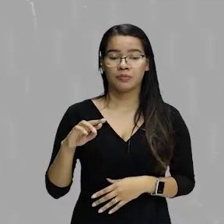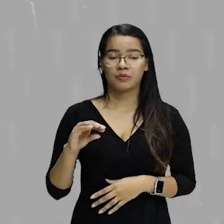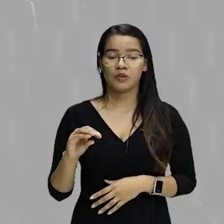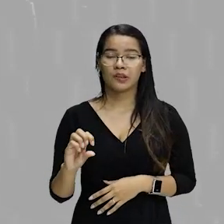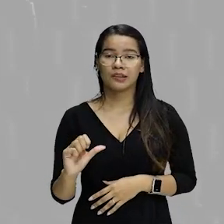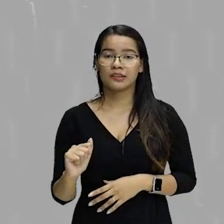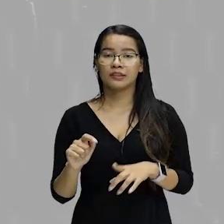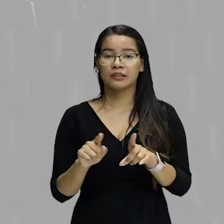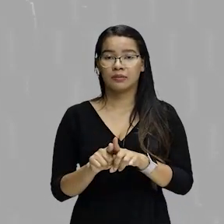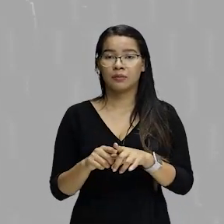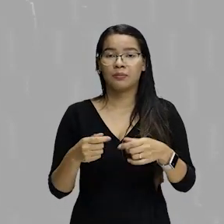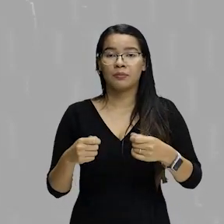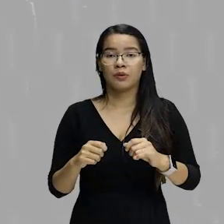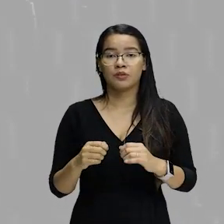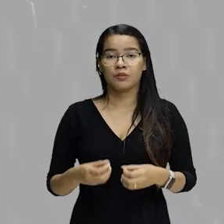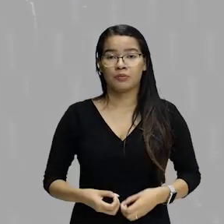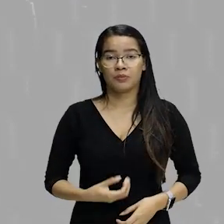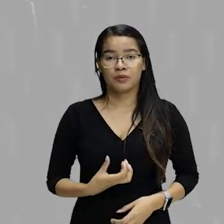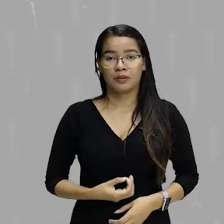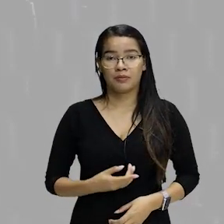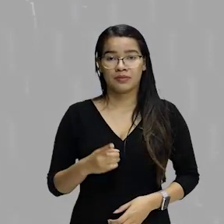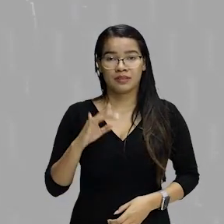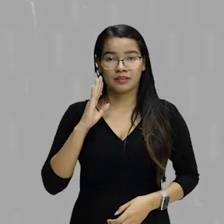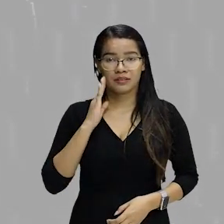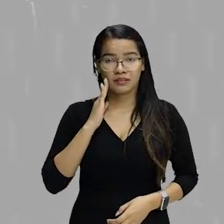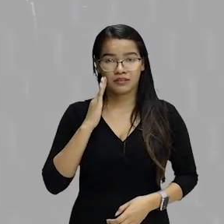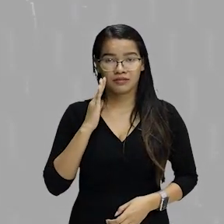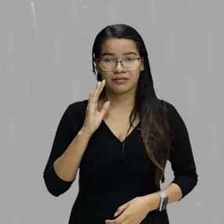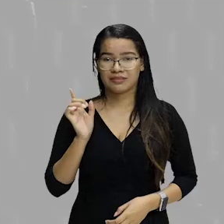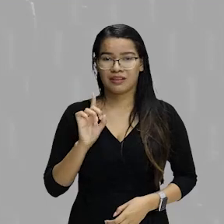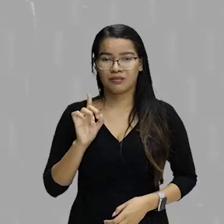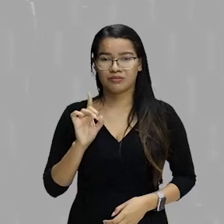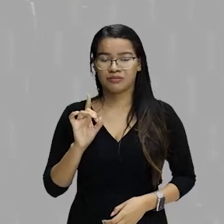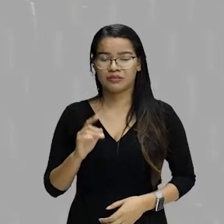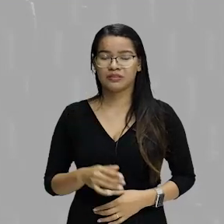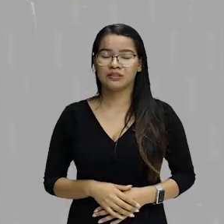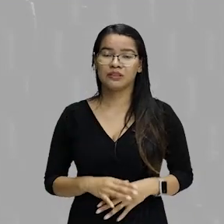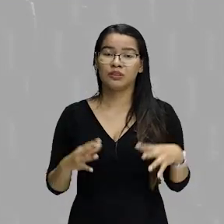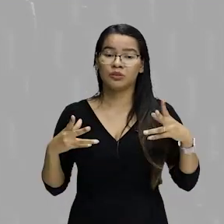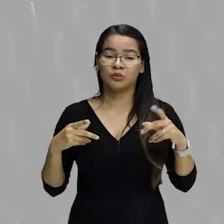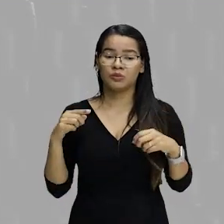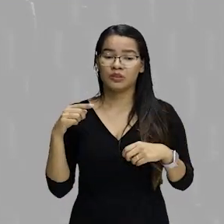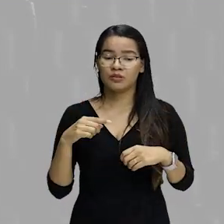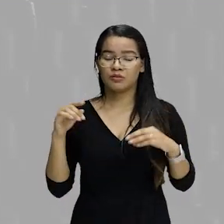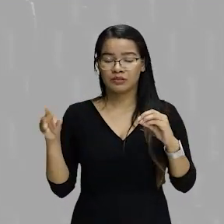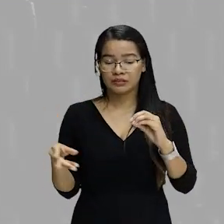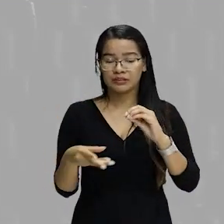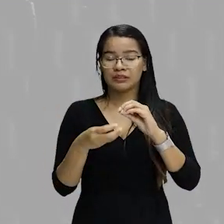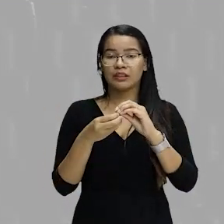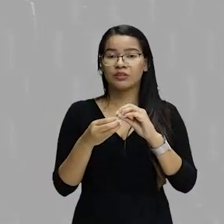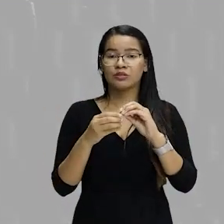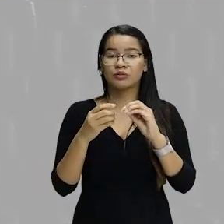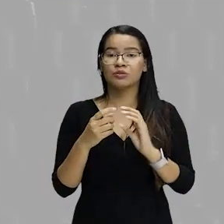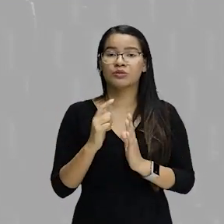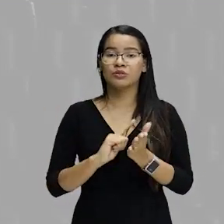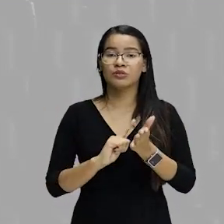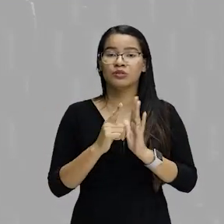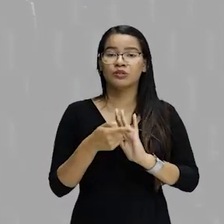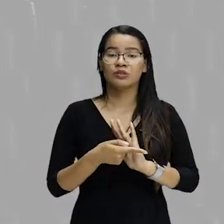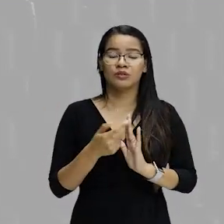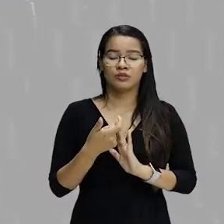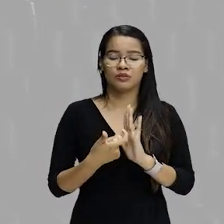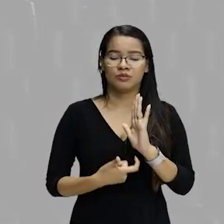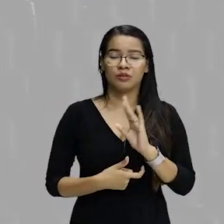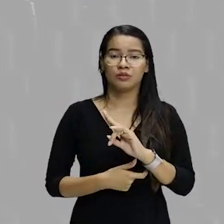um poema. Complicou? Não? E tudo isso dentro de um gênero textual chamado